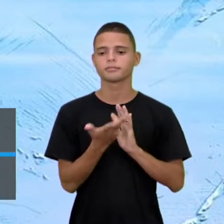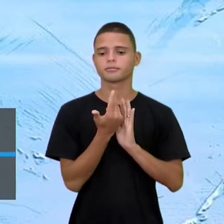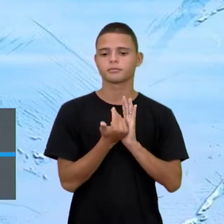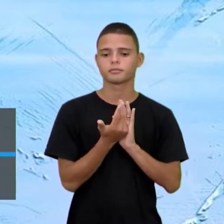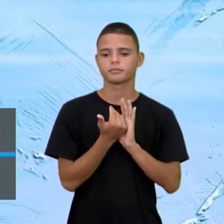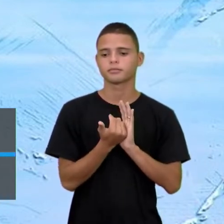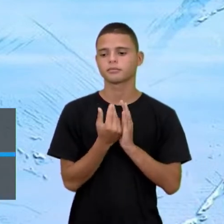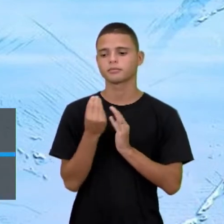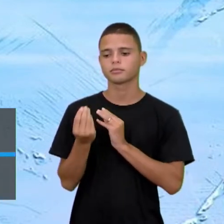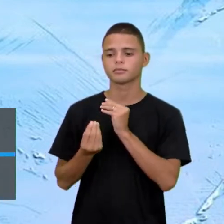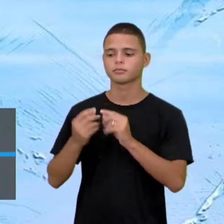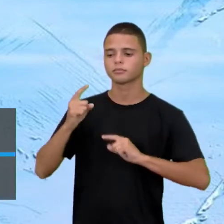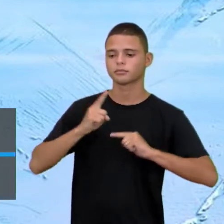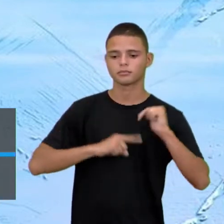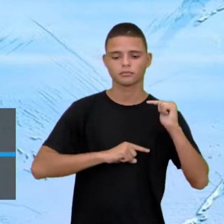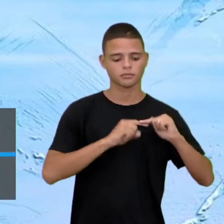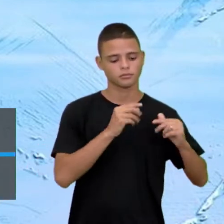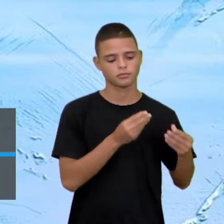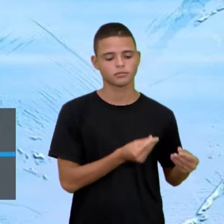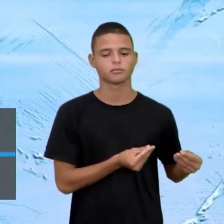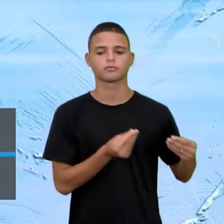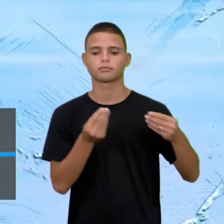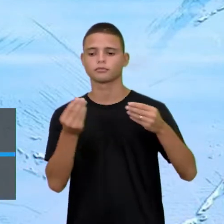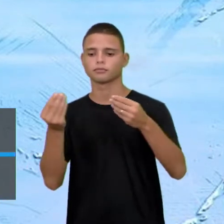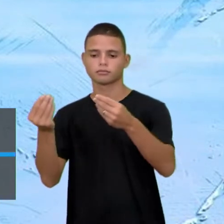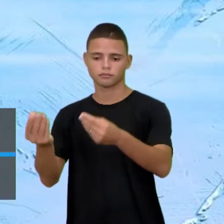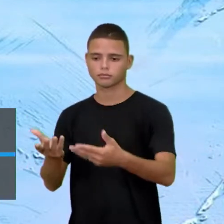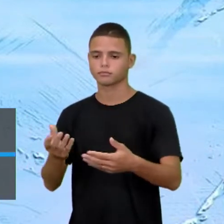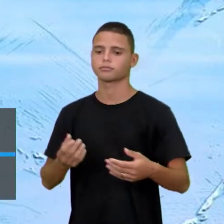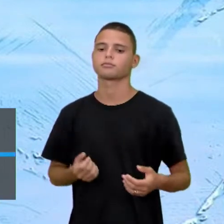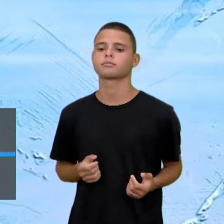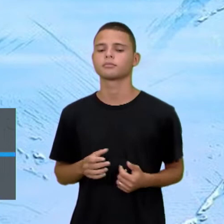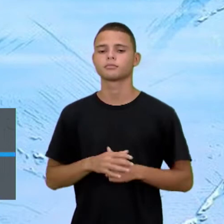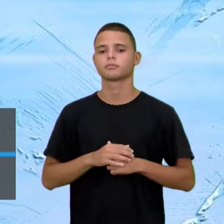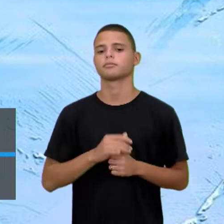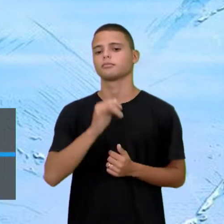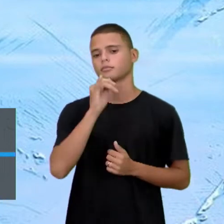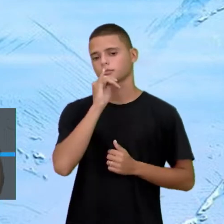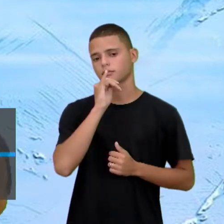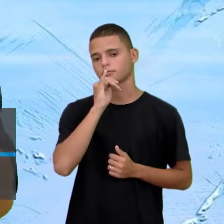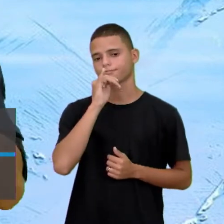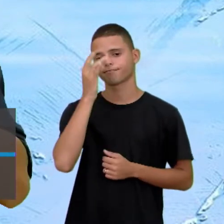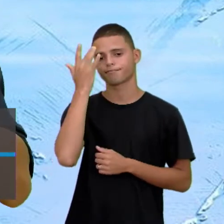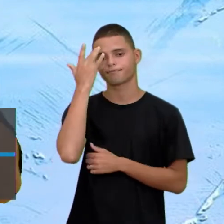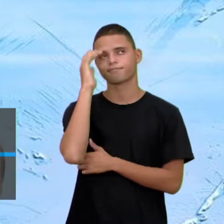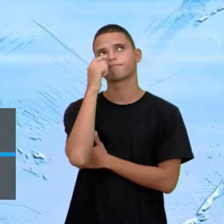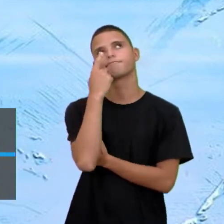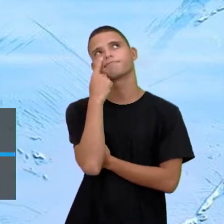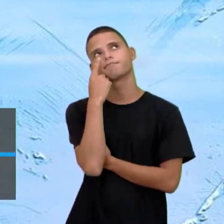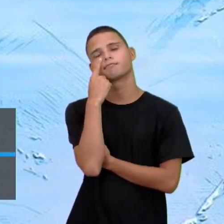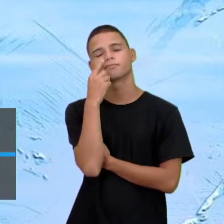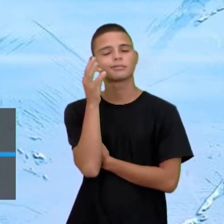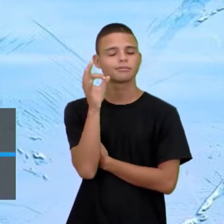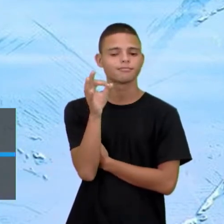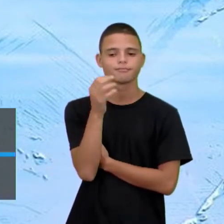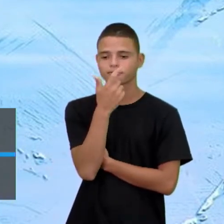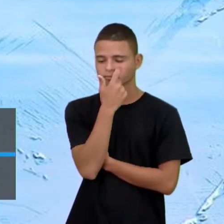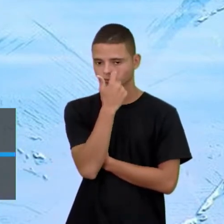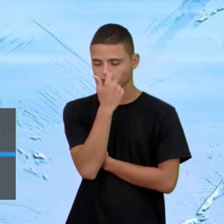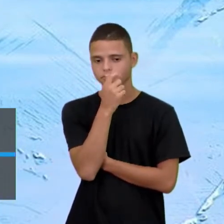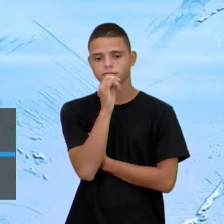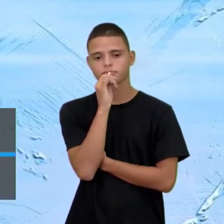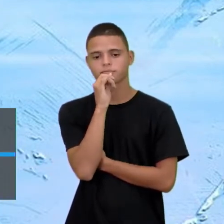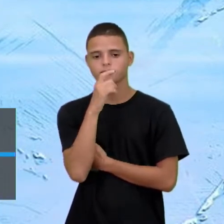maneira como o produto é entregue para o cliente final. Por exemplo, deixa eu ver, me corrija se eu estiver errado. Vamos lá. Eu tenho